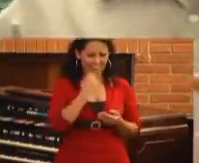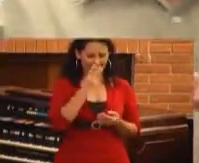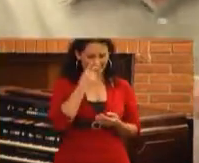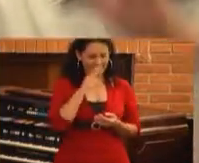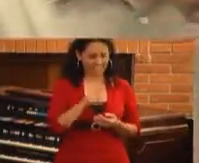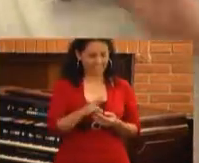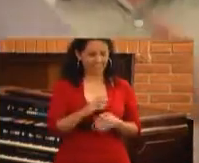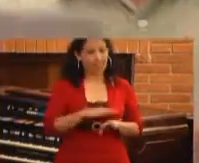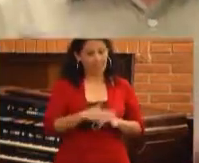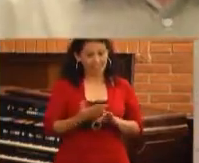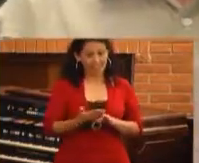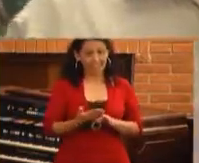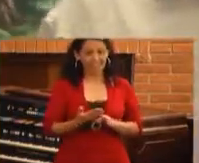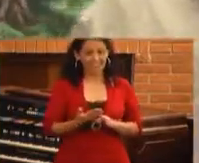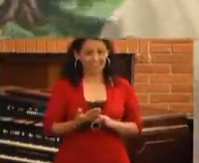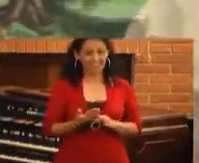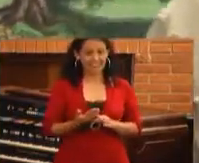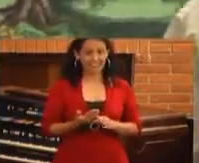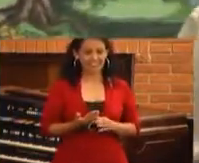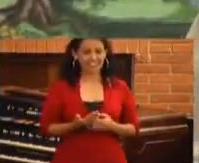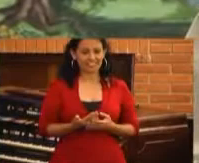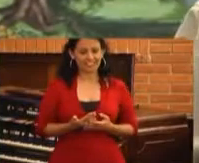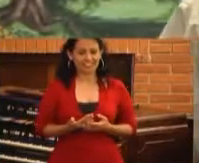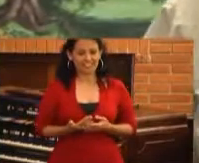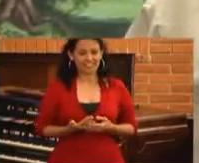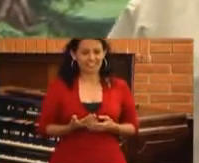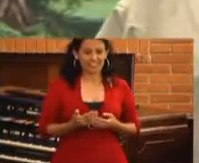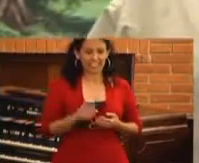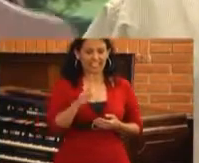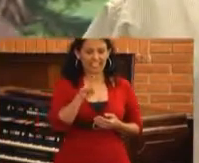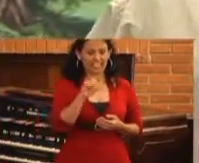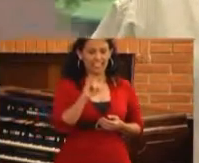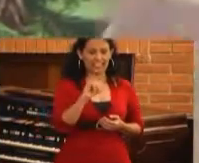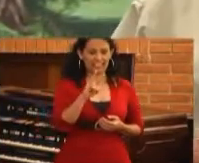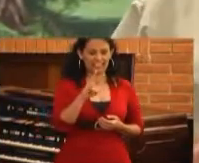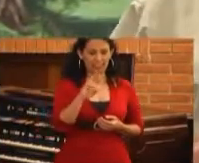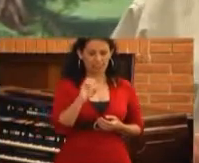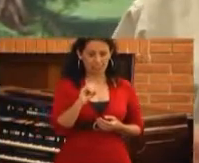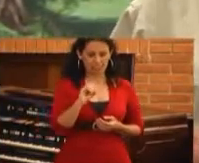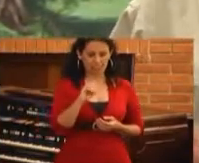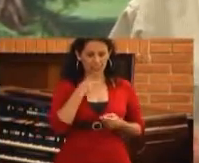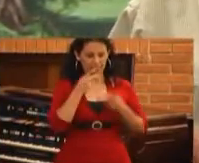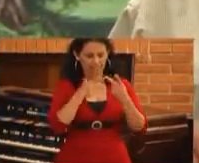Mas é baseado nesse tipo de argumento que eles estão querendo mostrar que Deus morreu,